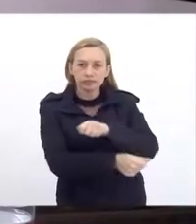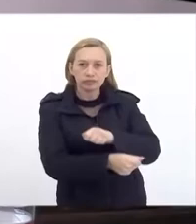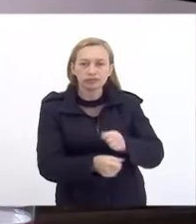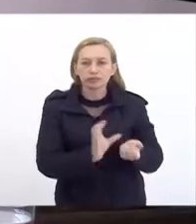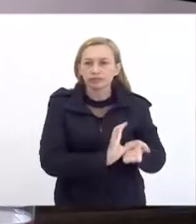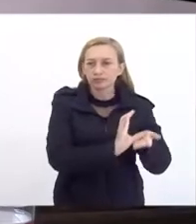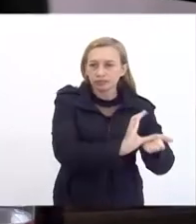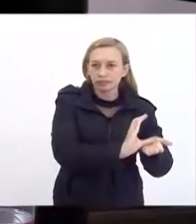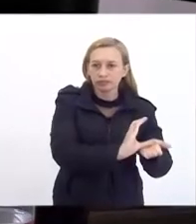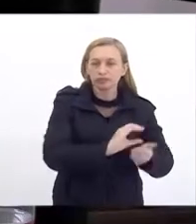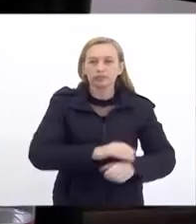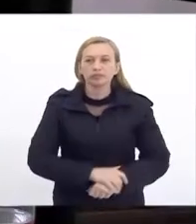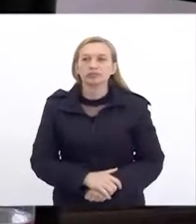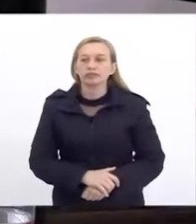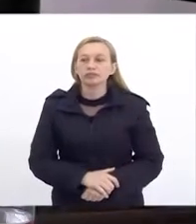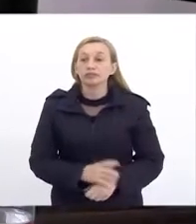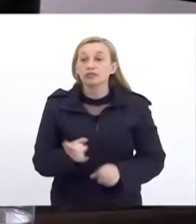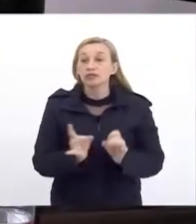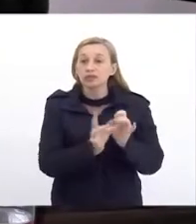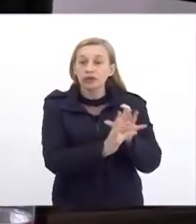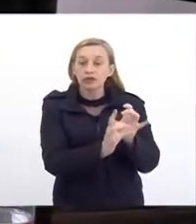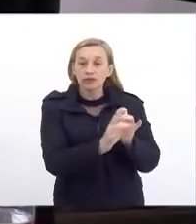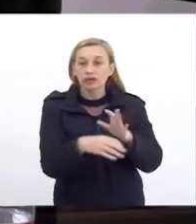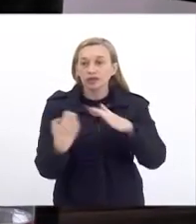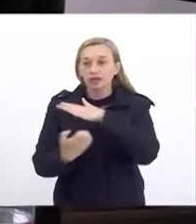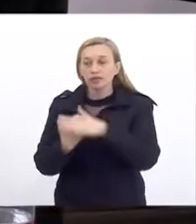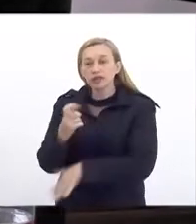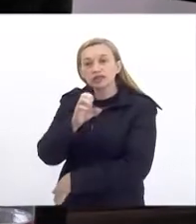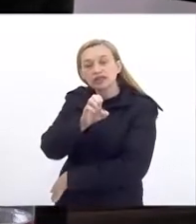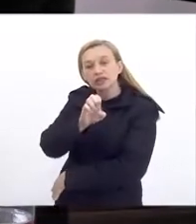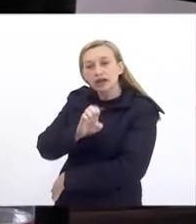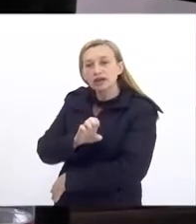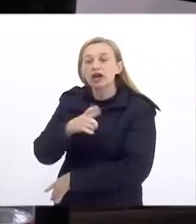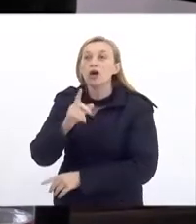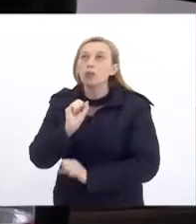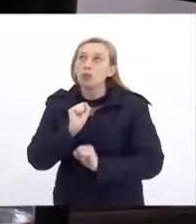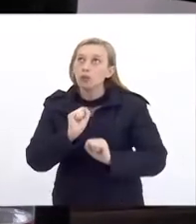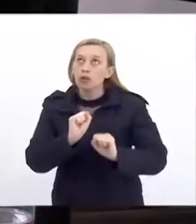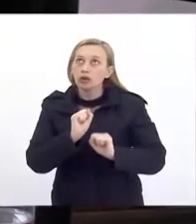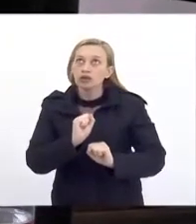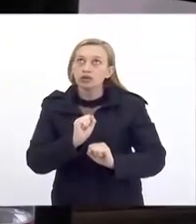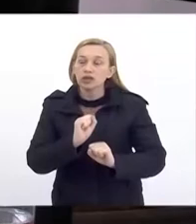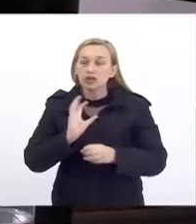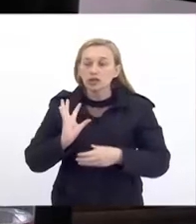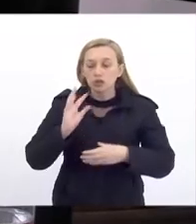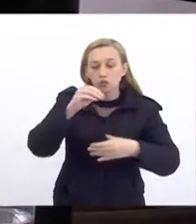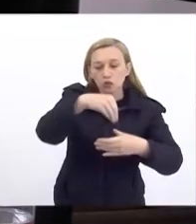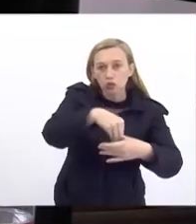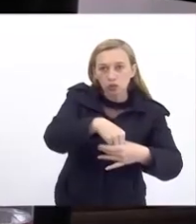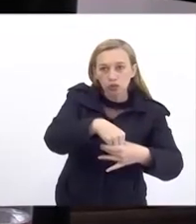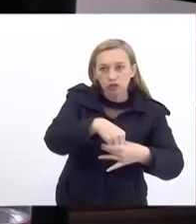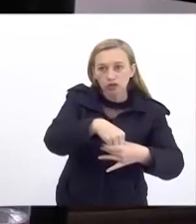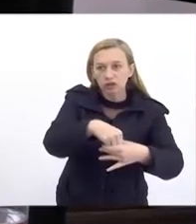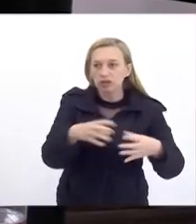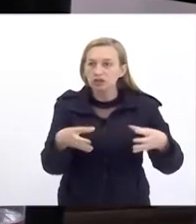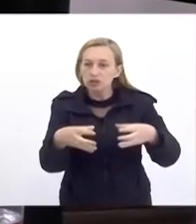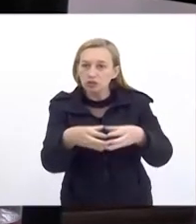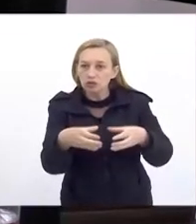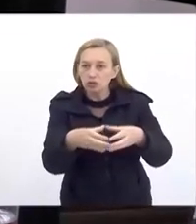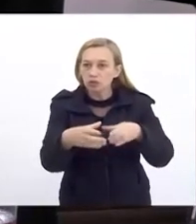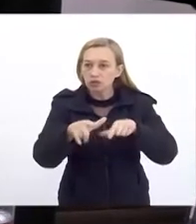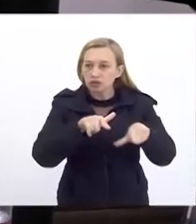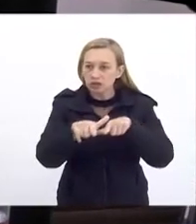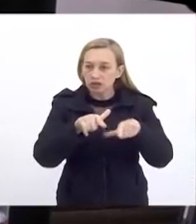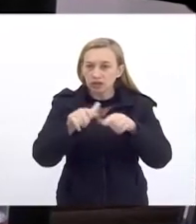recursos advindos da venda da SEDAI. Então, sem dúvida nenhuma, poder ser incluída nesse grupo de trabalho,